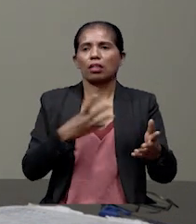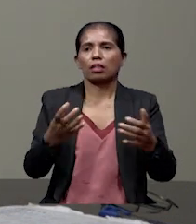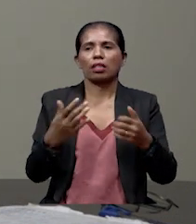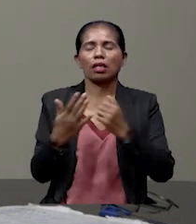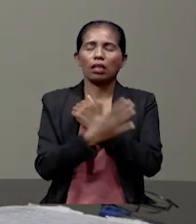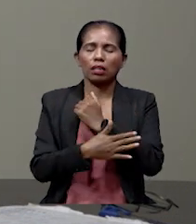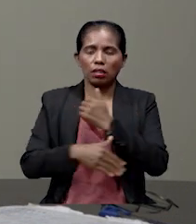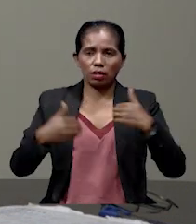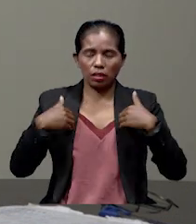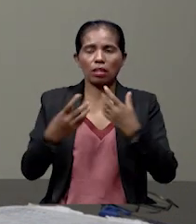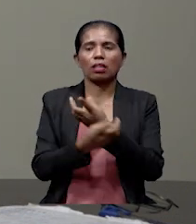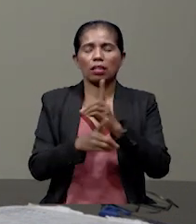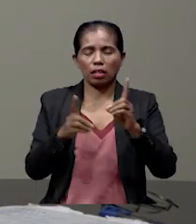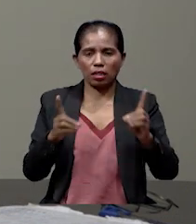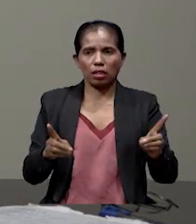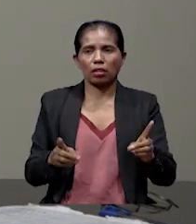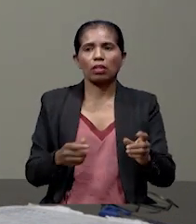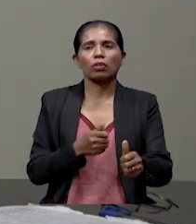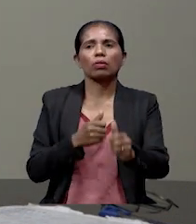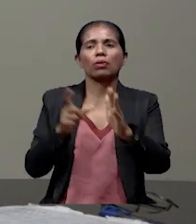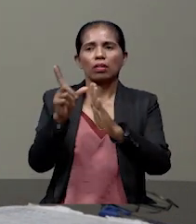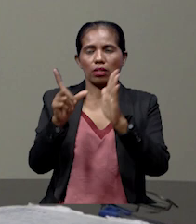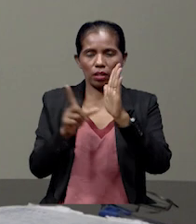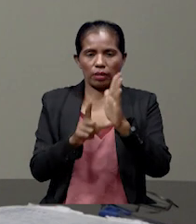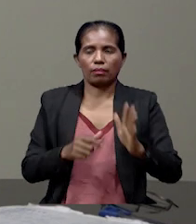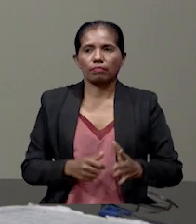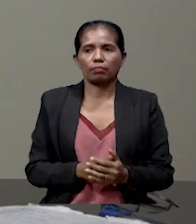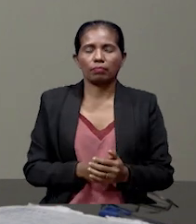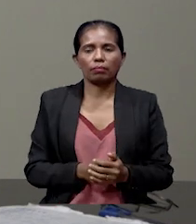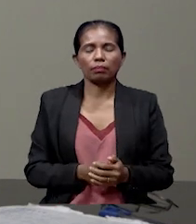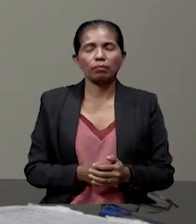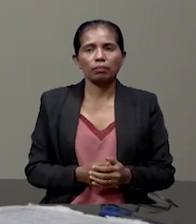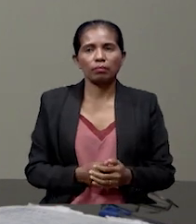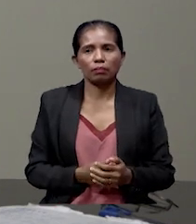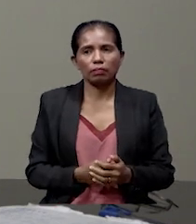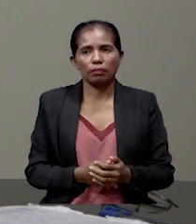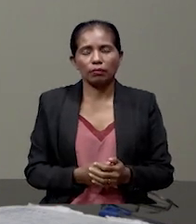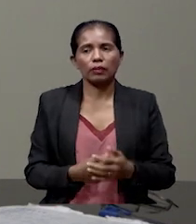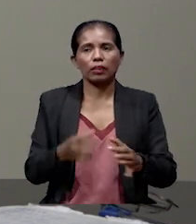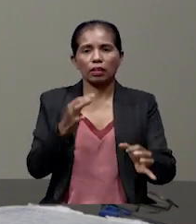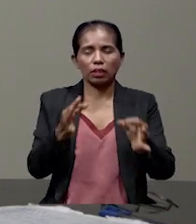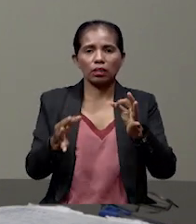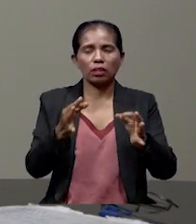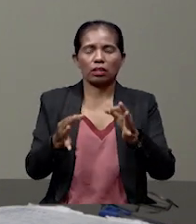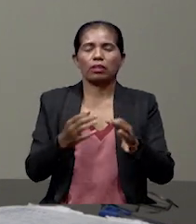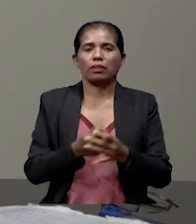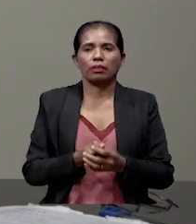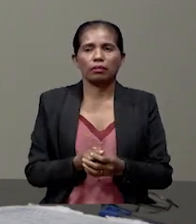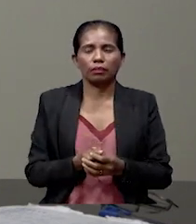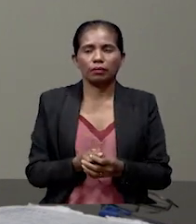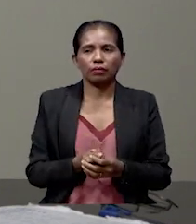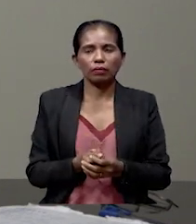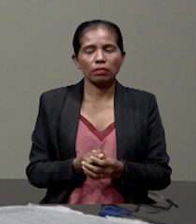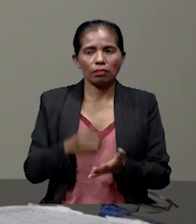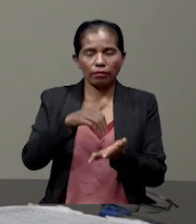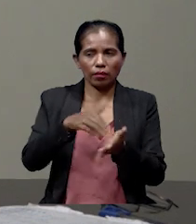de democracia. Significa boto outro baseia ba lei. Nebe care que tem a